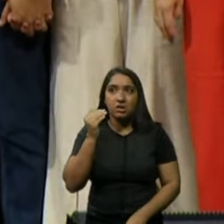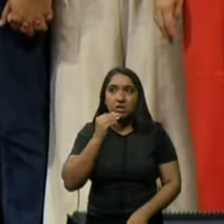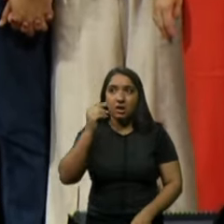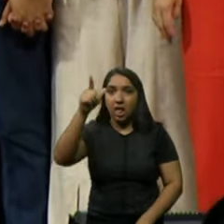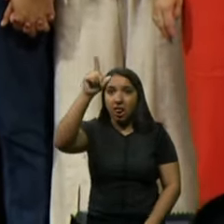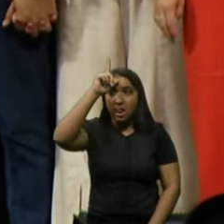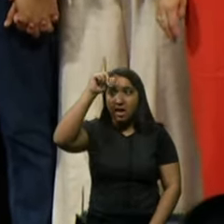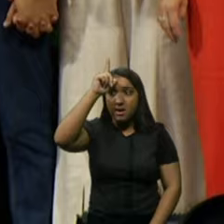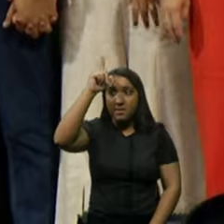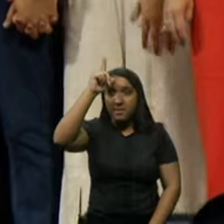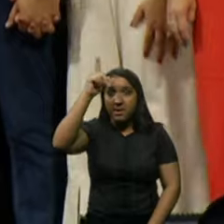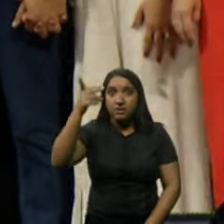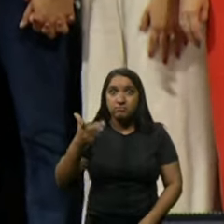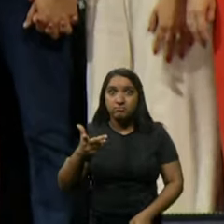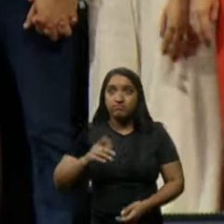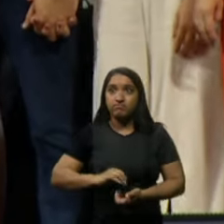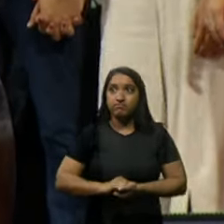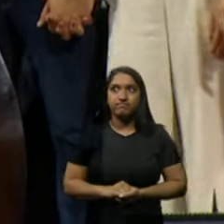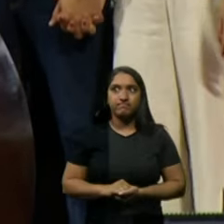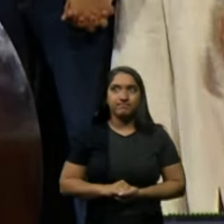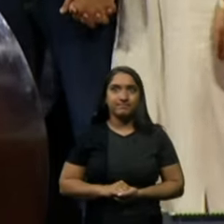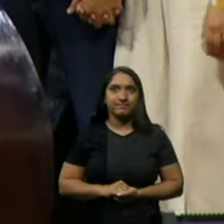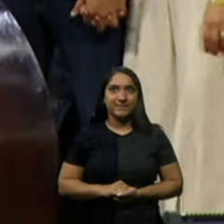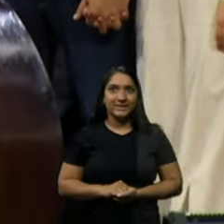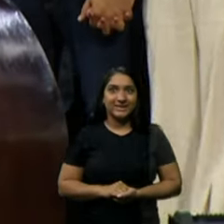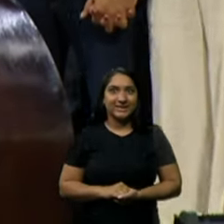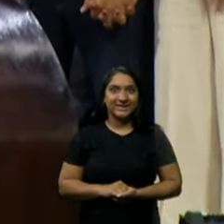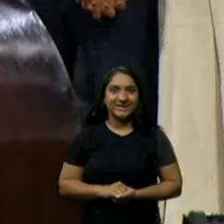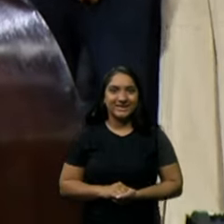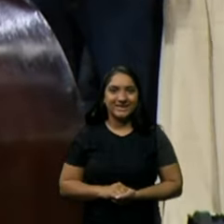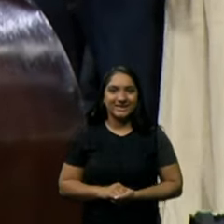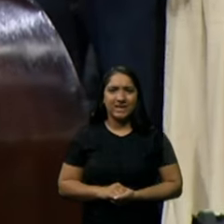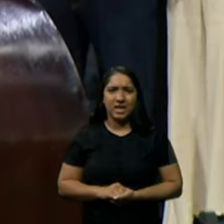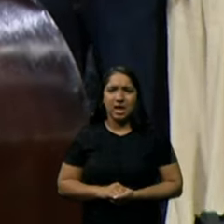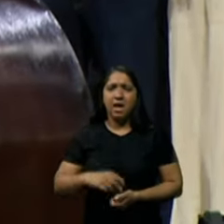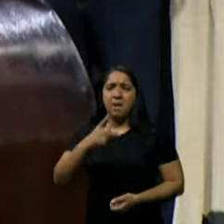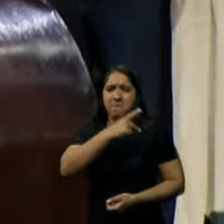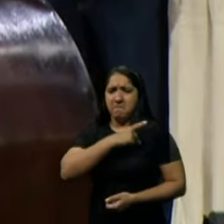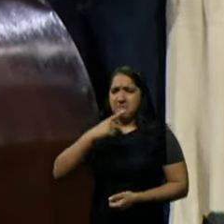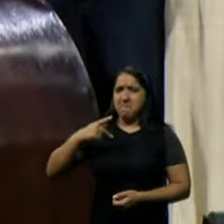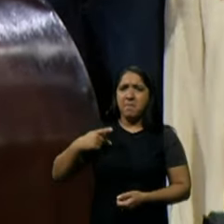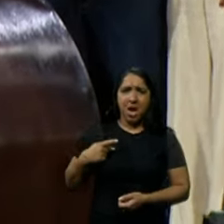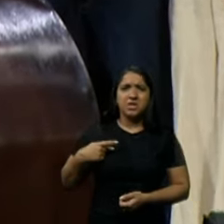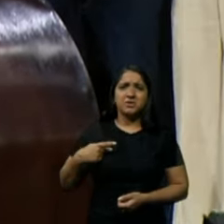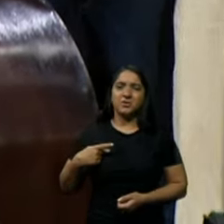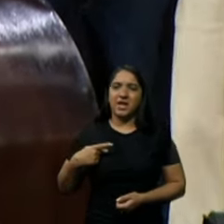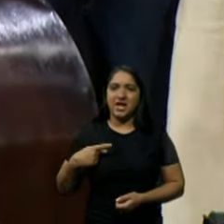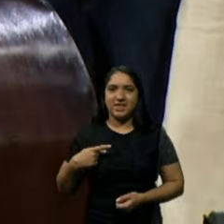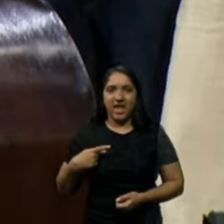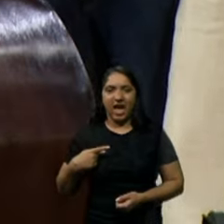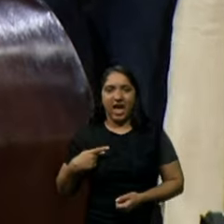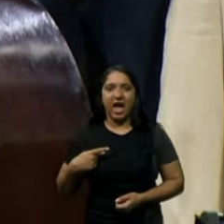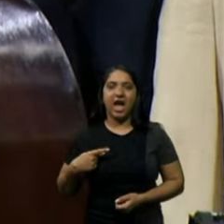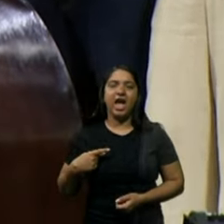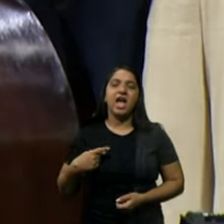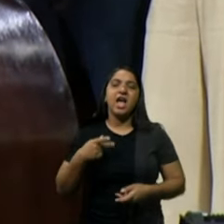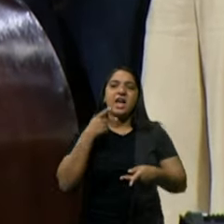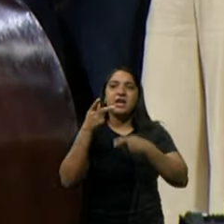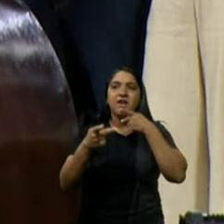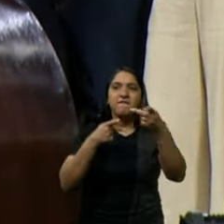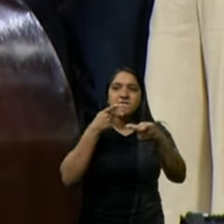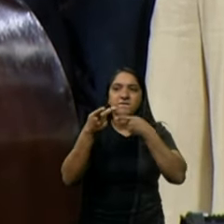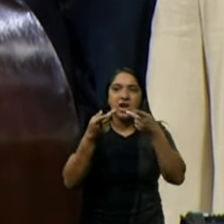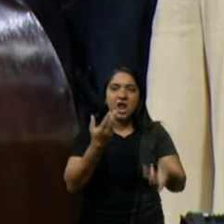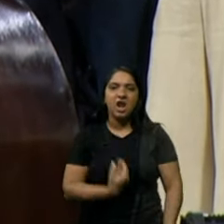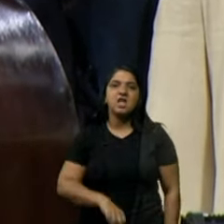E ai com limão algum pastor que fala espanhol que